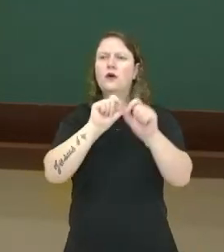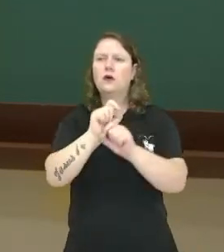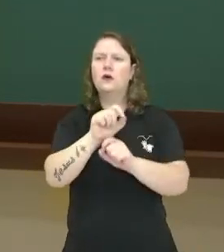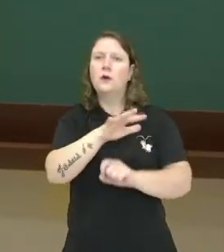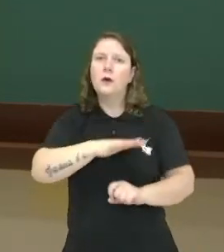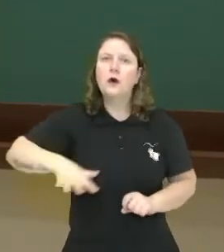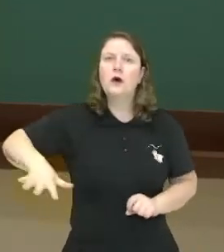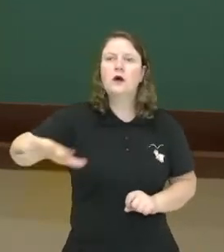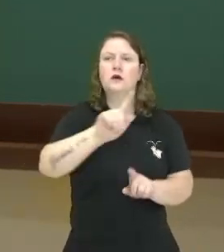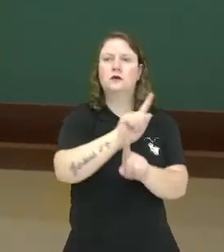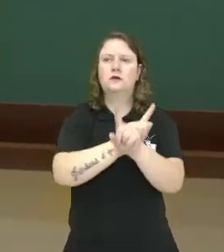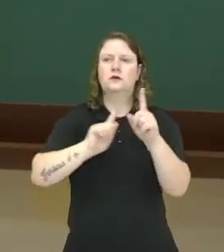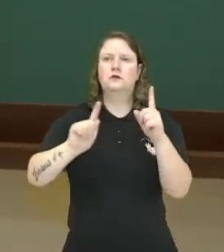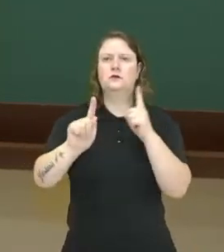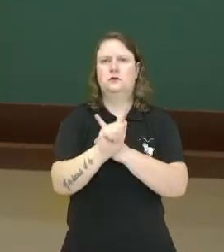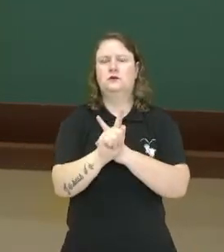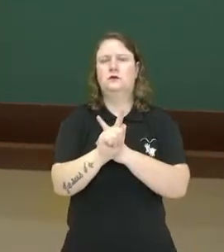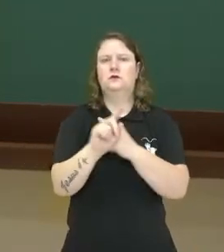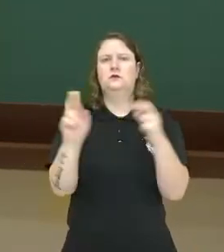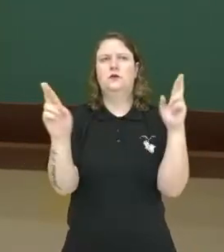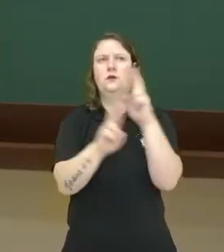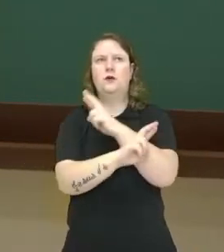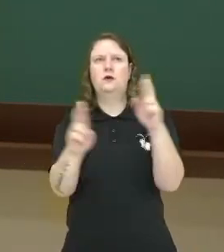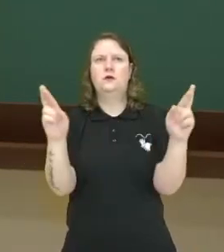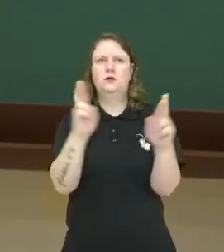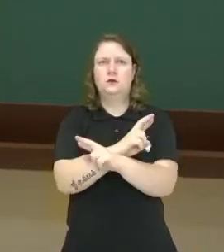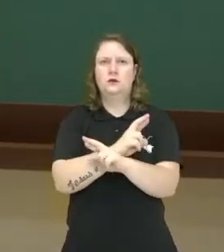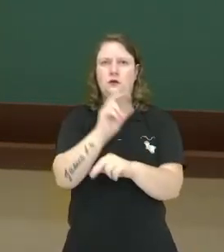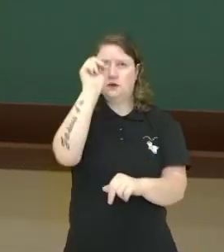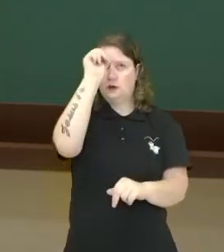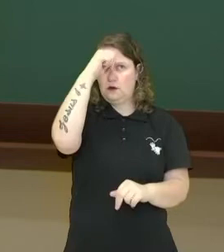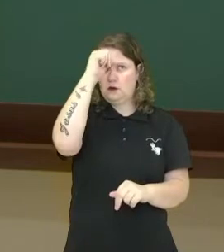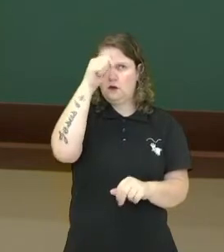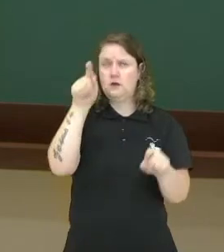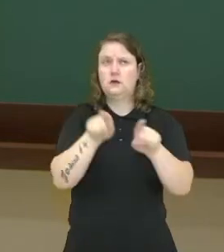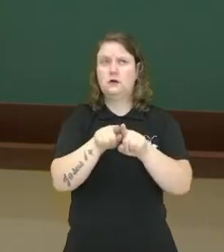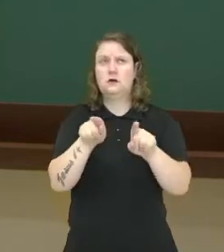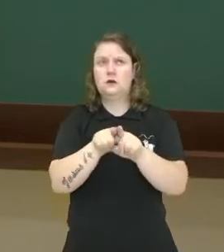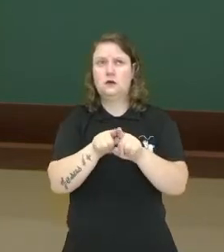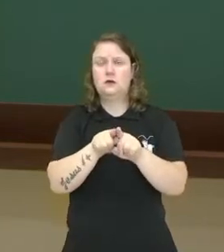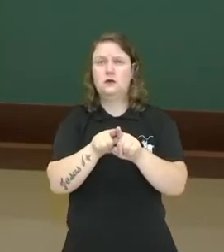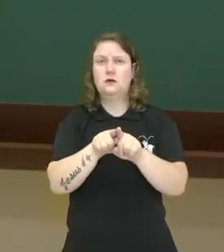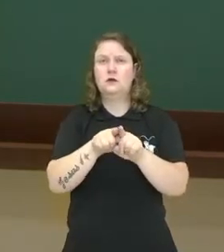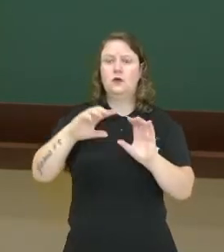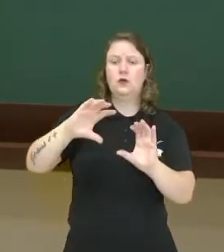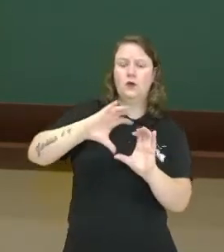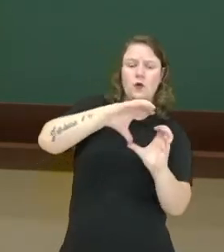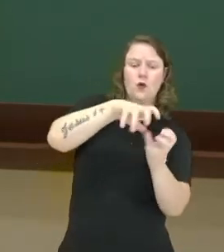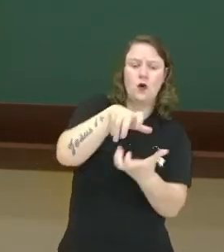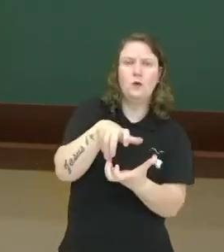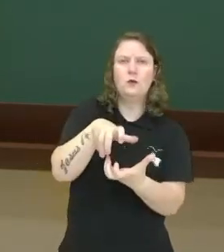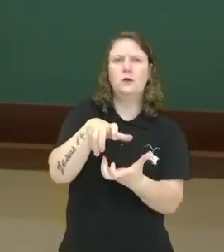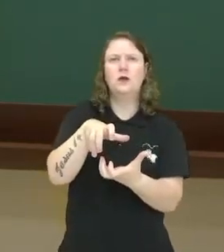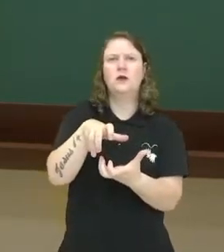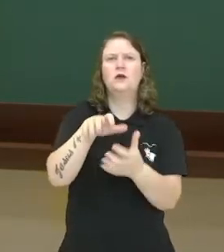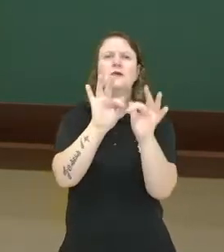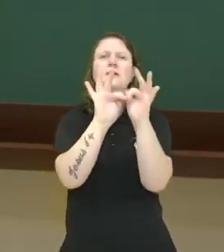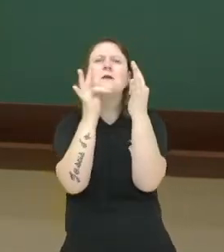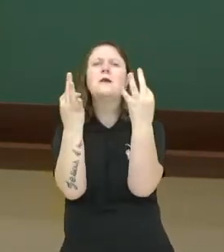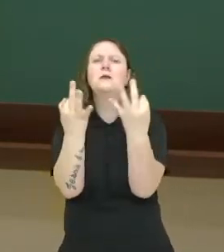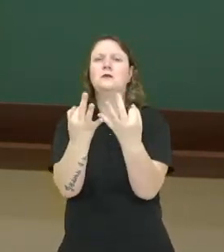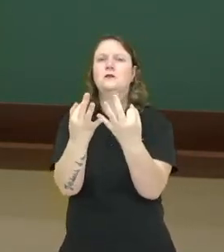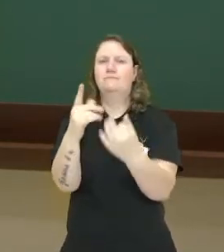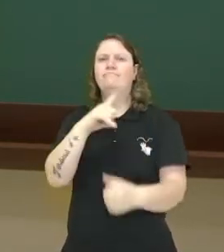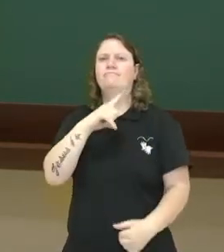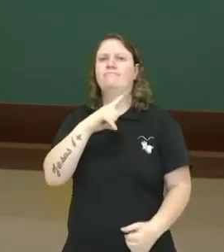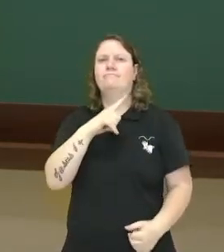do espaço geográfico, das relações que acontecem na Índia, que é o mundo é uma família, então uma característica